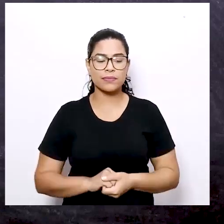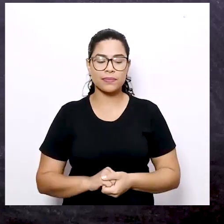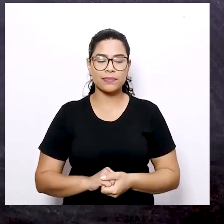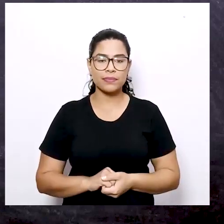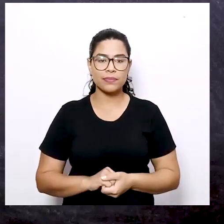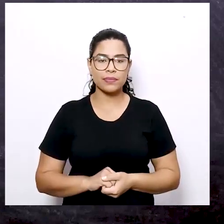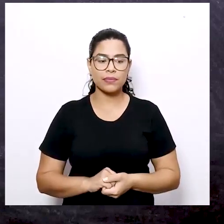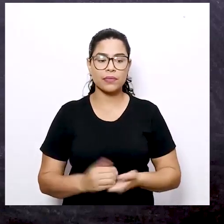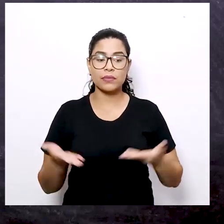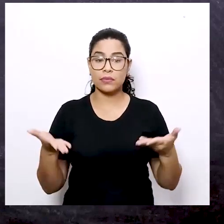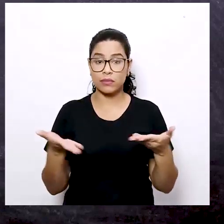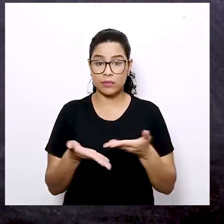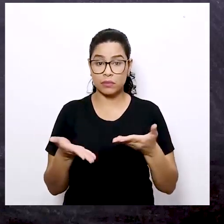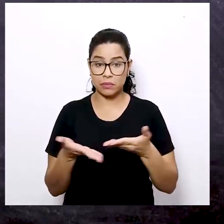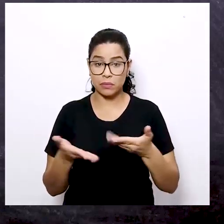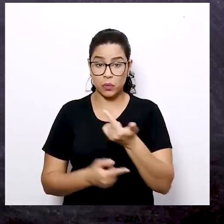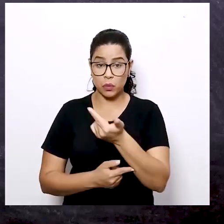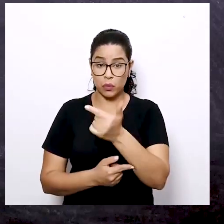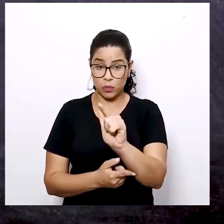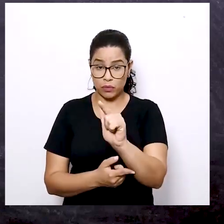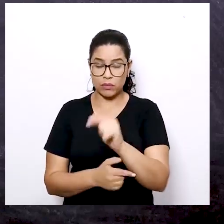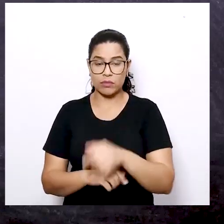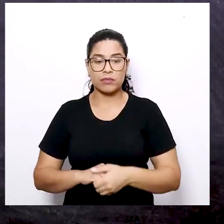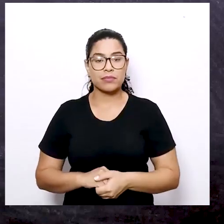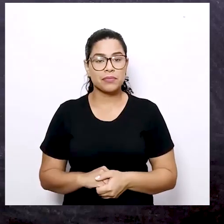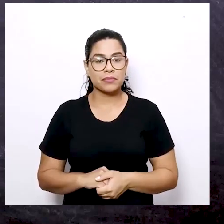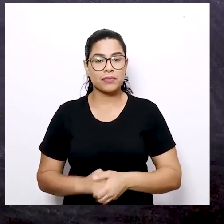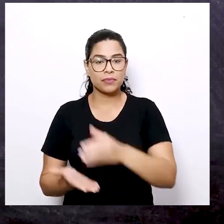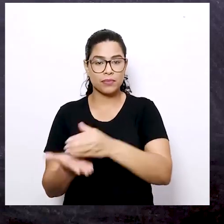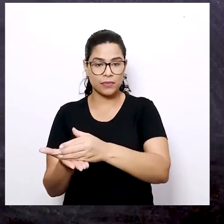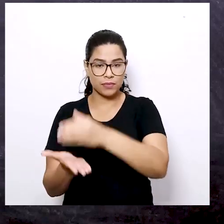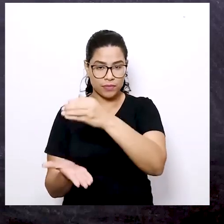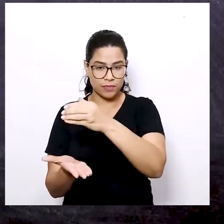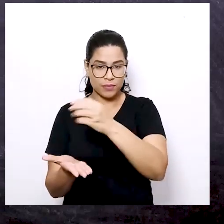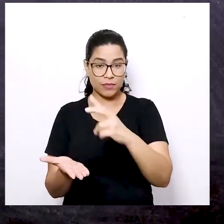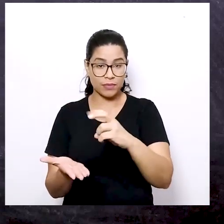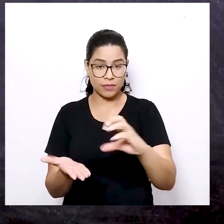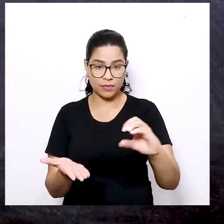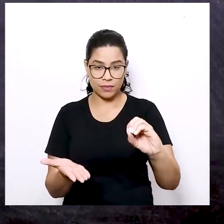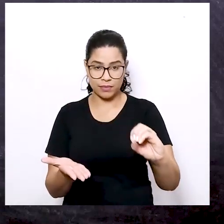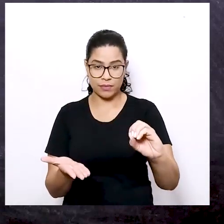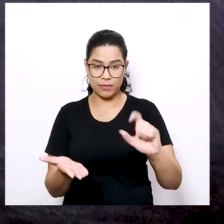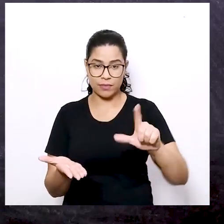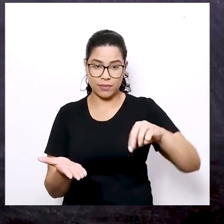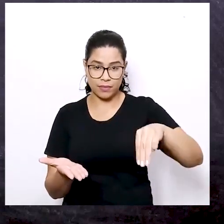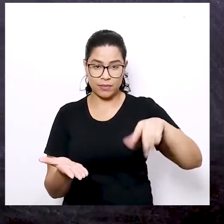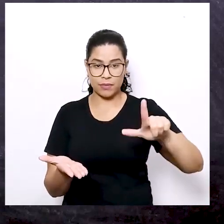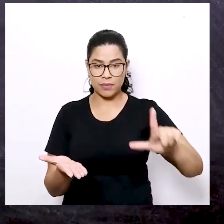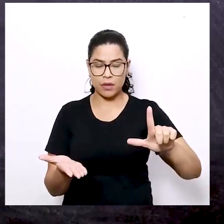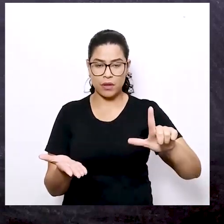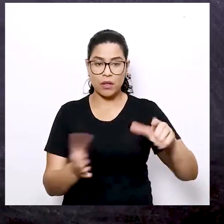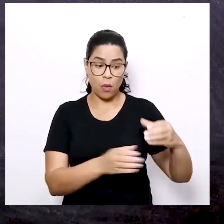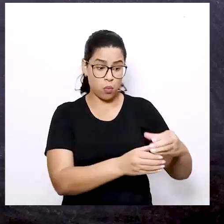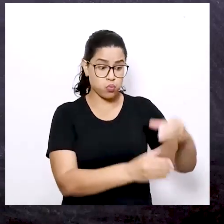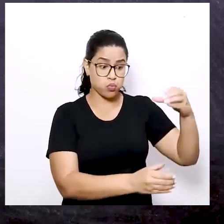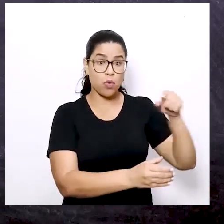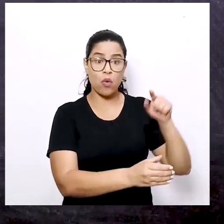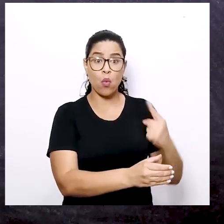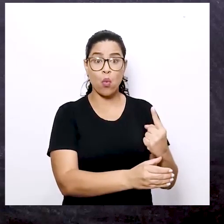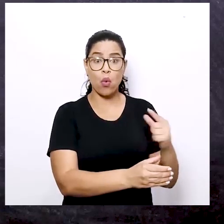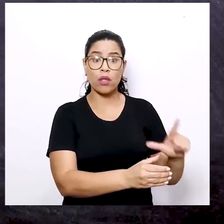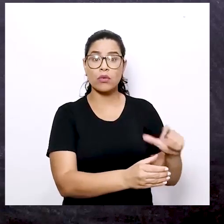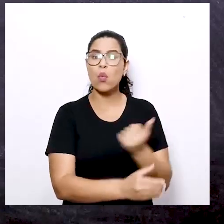Agora, este daqui tem 500 ml, portanto, para encher uma garrafa de 1 litro,